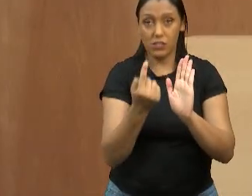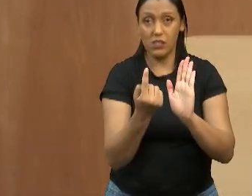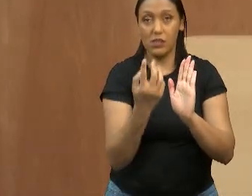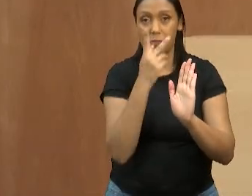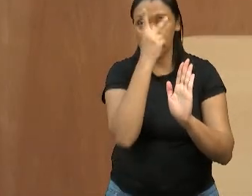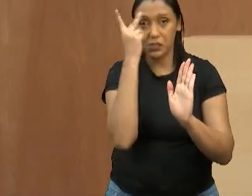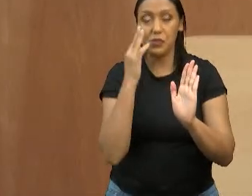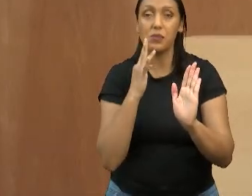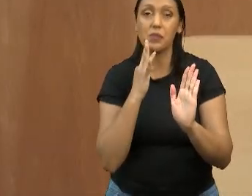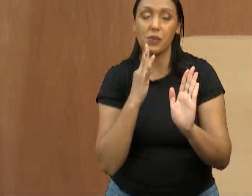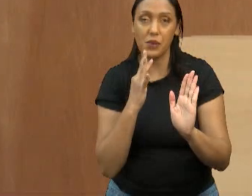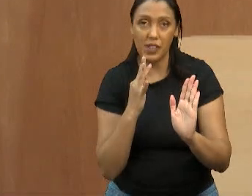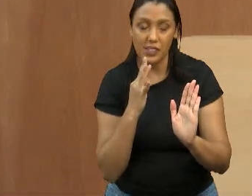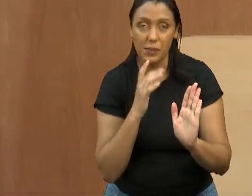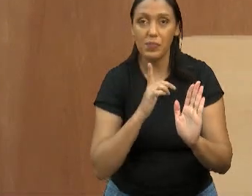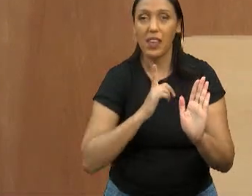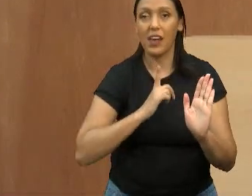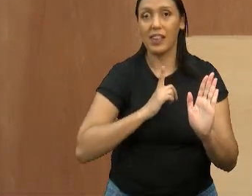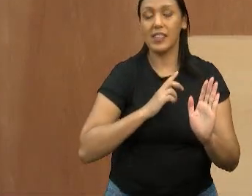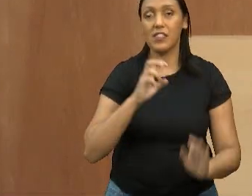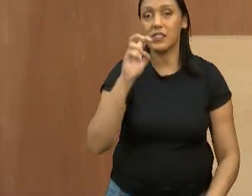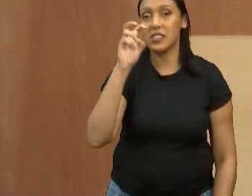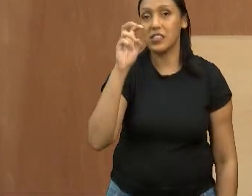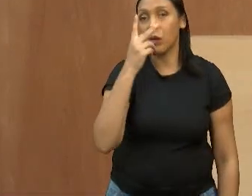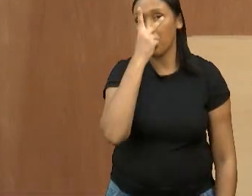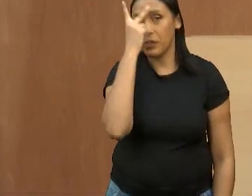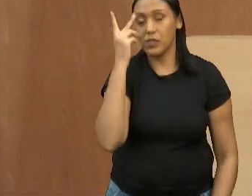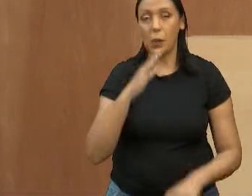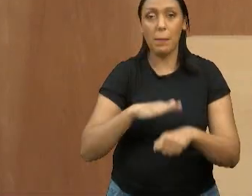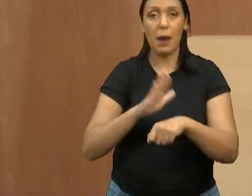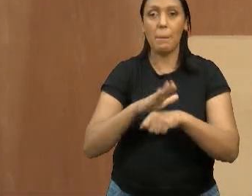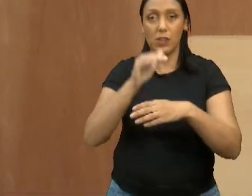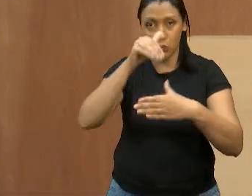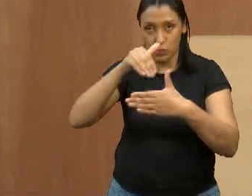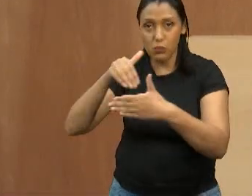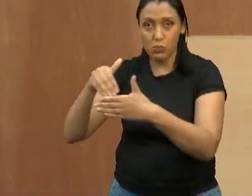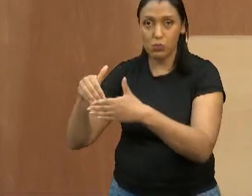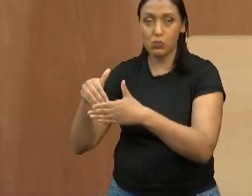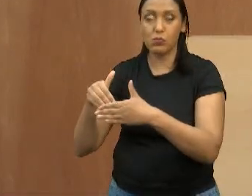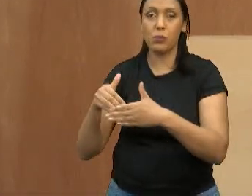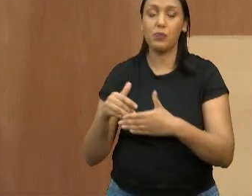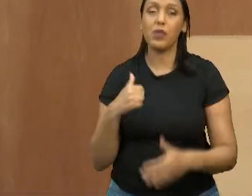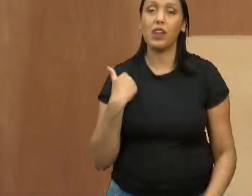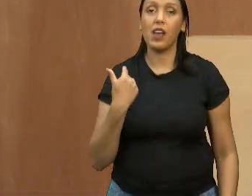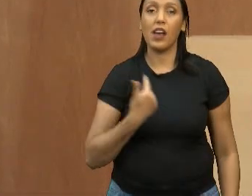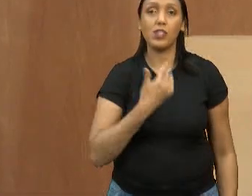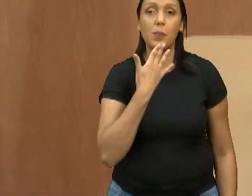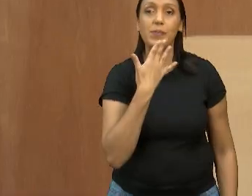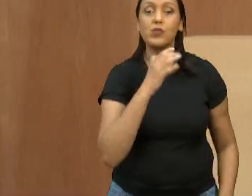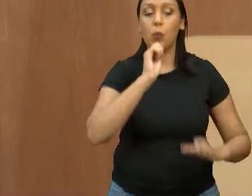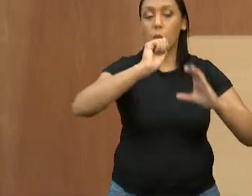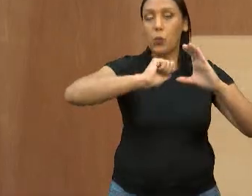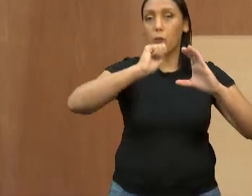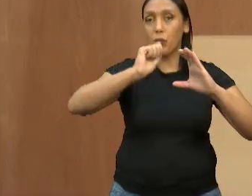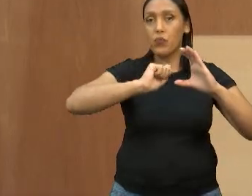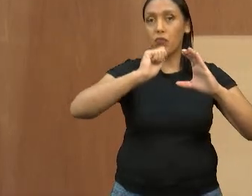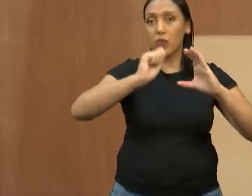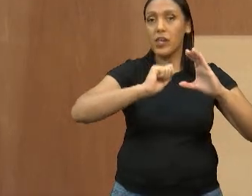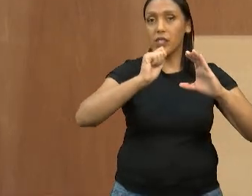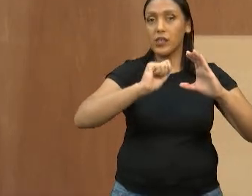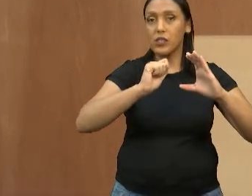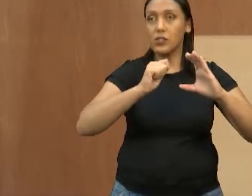eles prepararam um vídeo, nós colocamos nas redes sociais, e eles tiveram aí um prazo para que as pessoas pudessem curtir